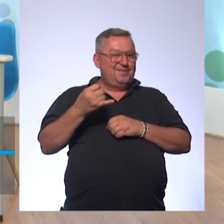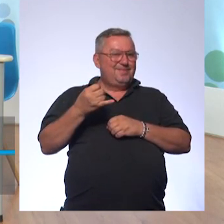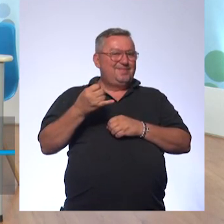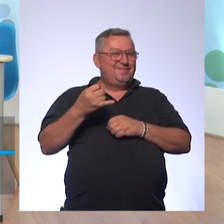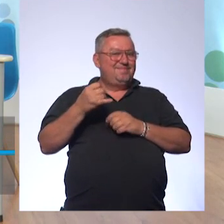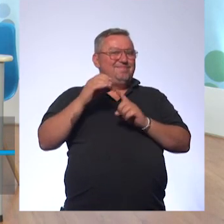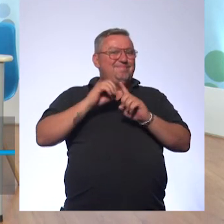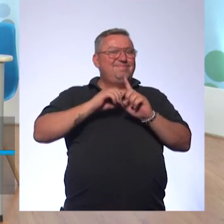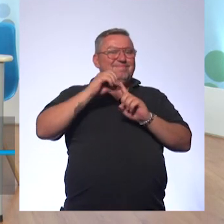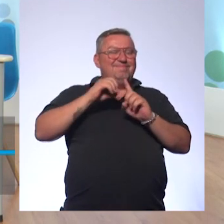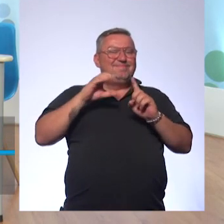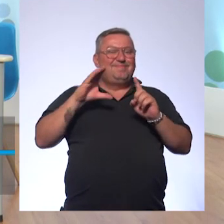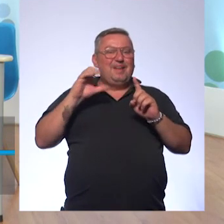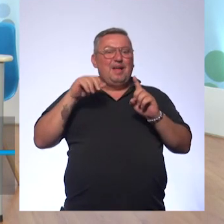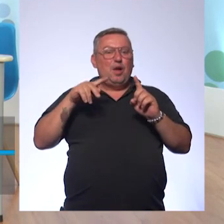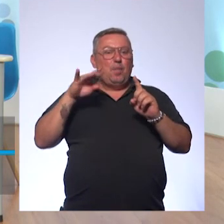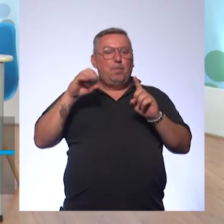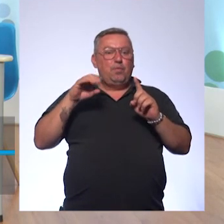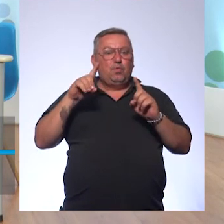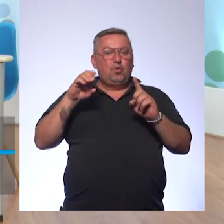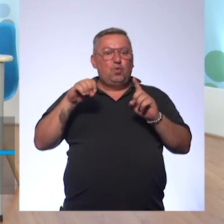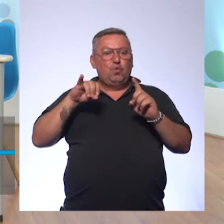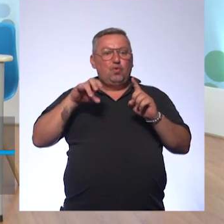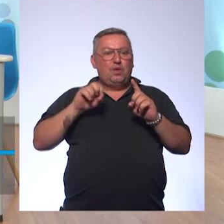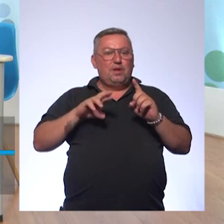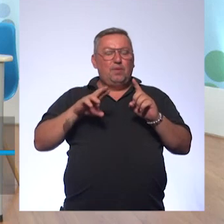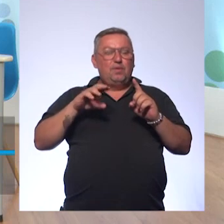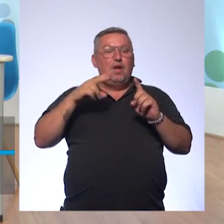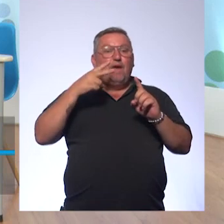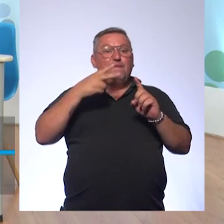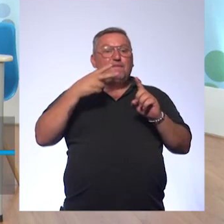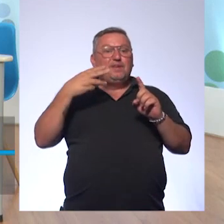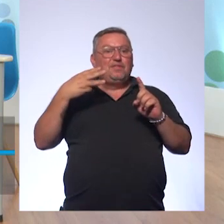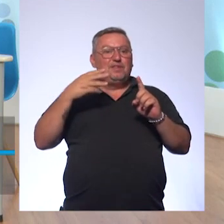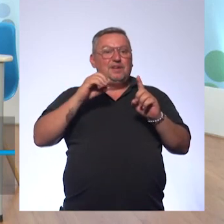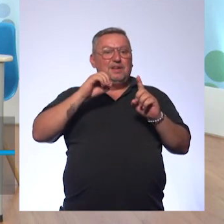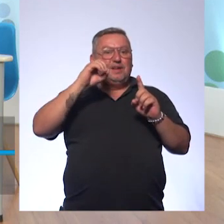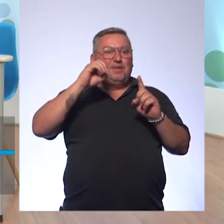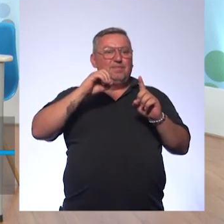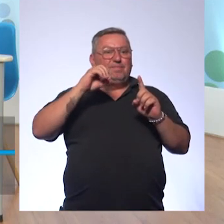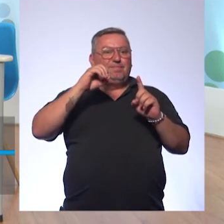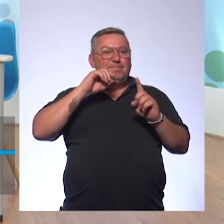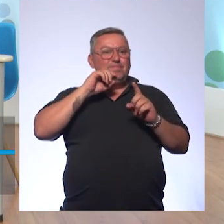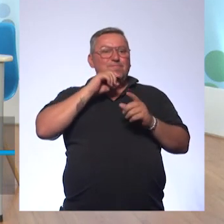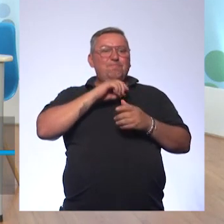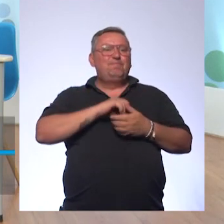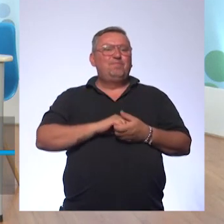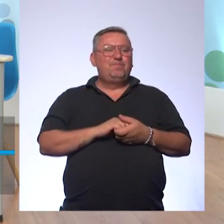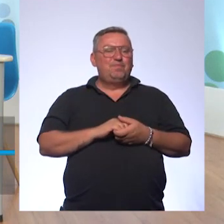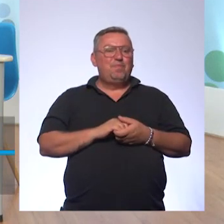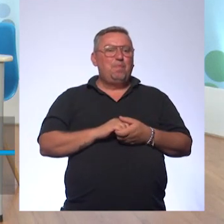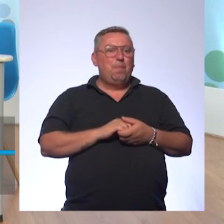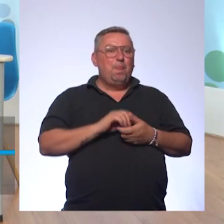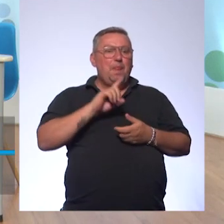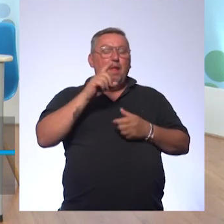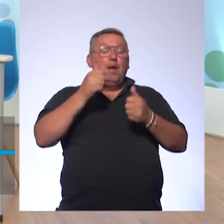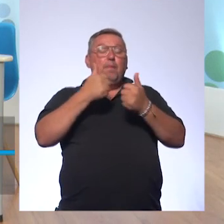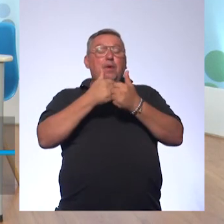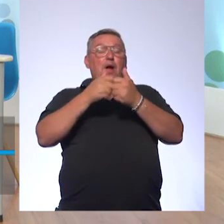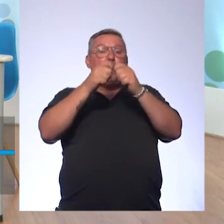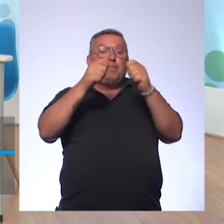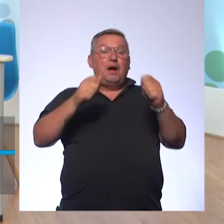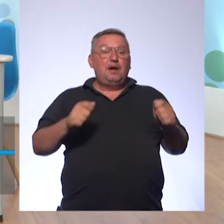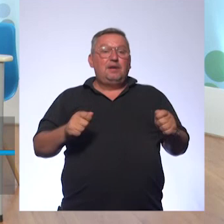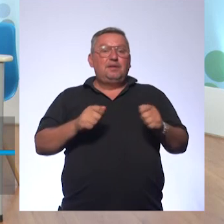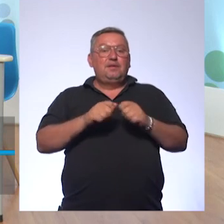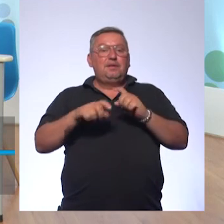alguém de Aparecida aí, de Lorena e tal, manda aí pra gente. Não tem ninguém de Lorena? Puxa vida. Vale do